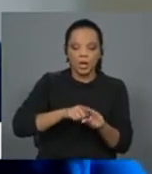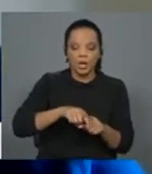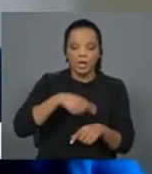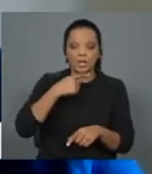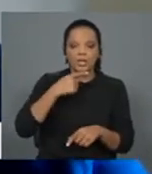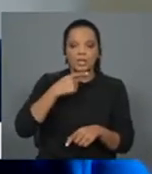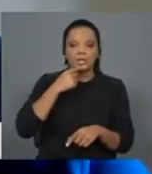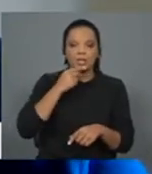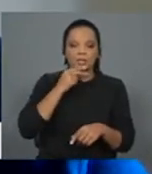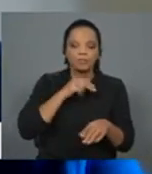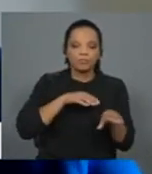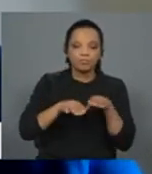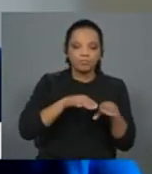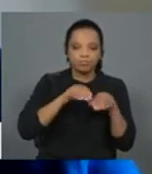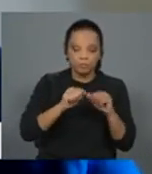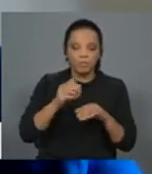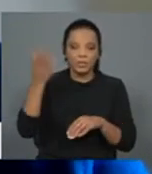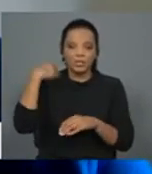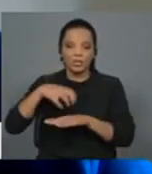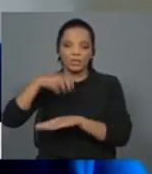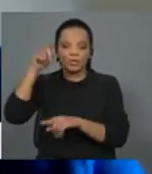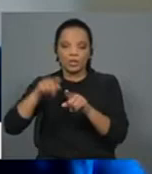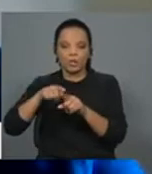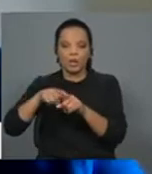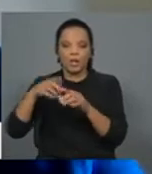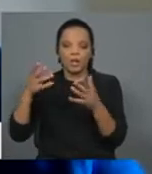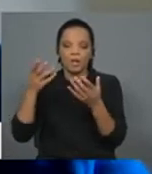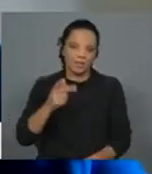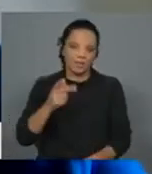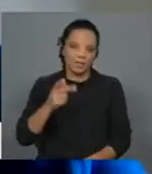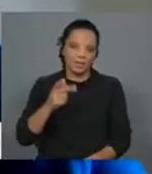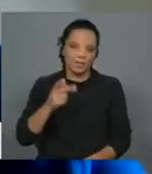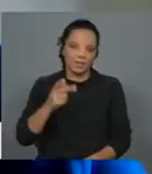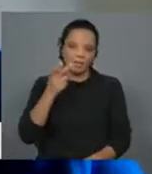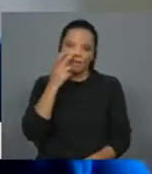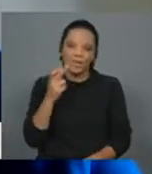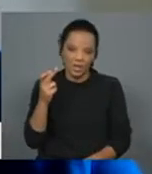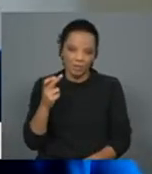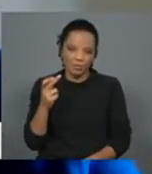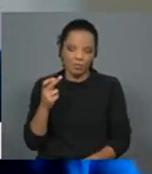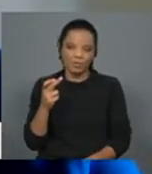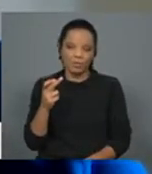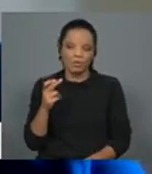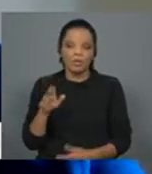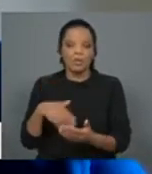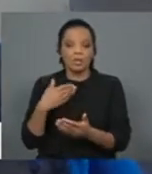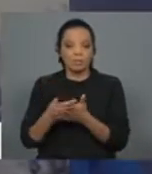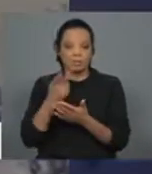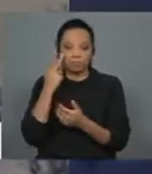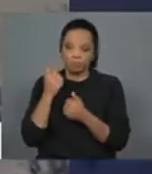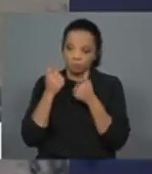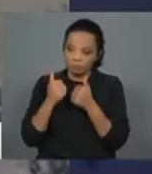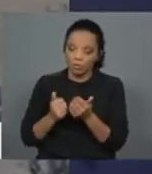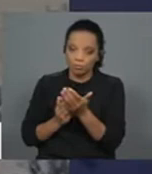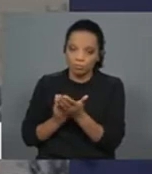Portanto, muitos edifícios, que eram os baralhos de cartas, sem resistência, tornaram-se mais aprazíveis para viver, melhoraram-se as condições